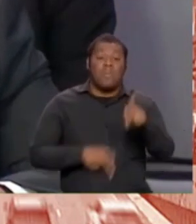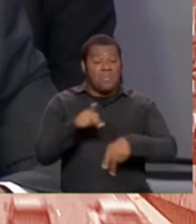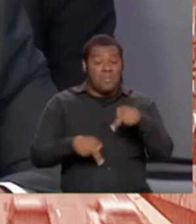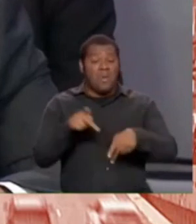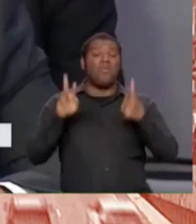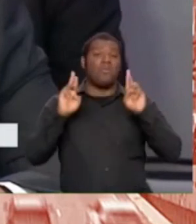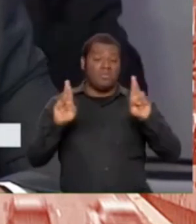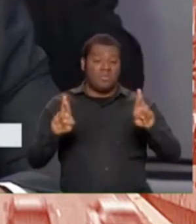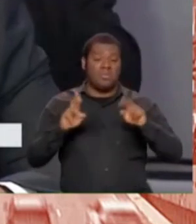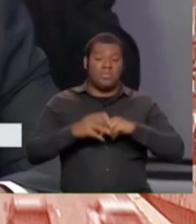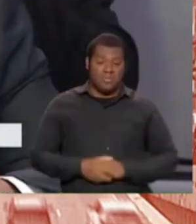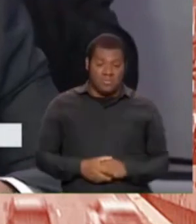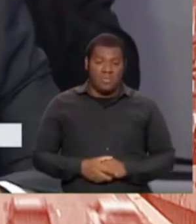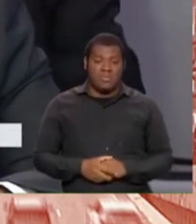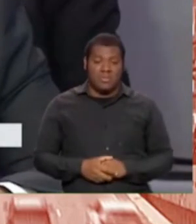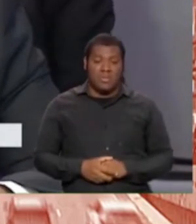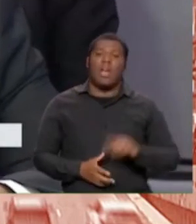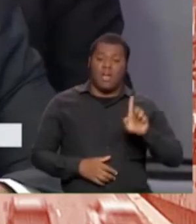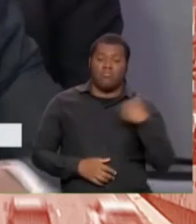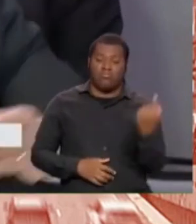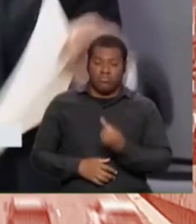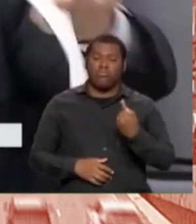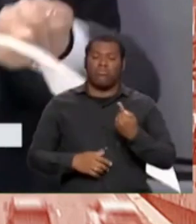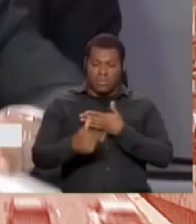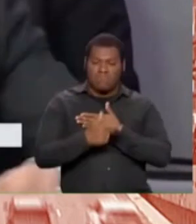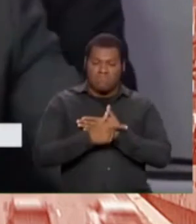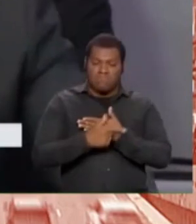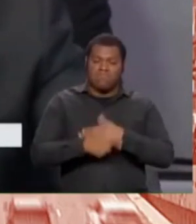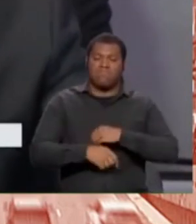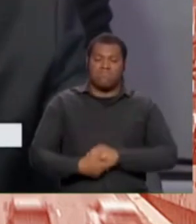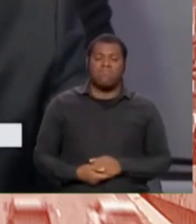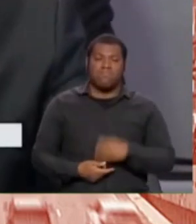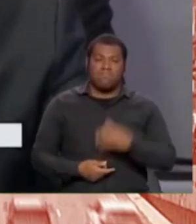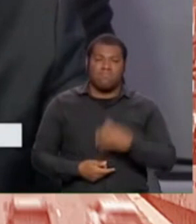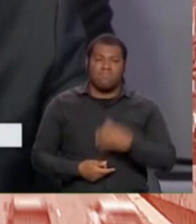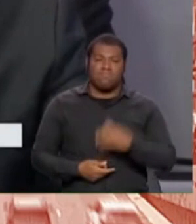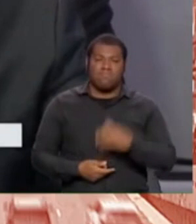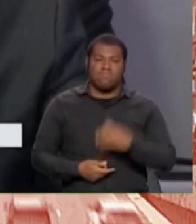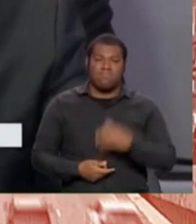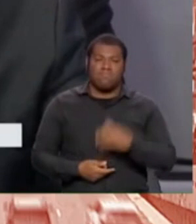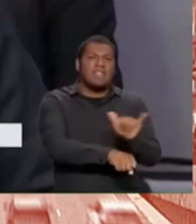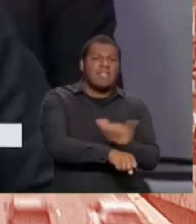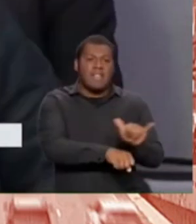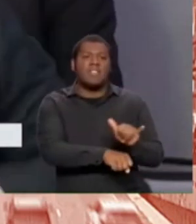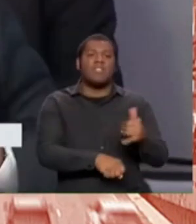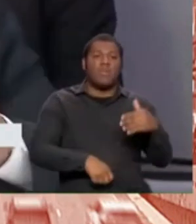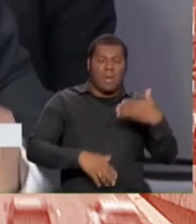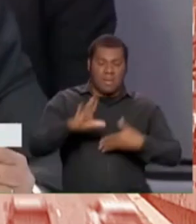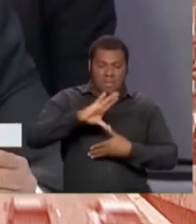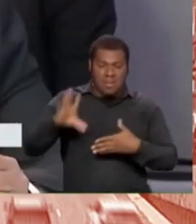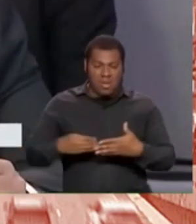Brasil está negociando com a China trazer uma fábrica de carros elétricos para cá, transferindo também tecnologia.